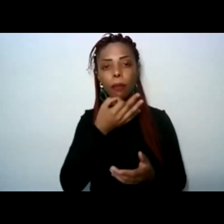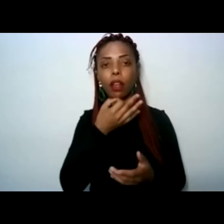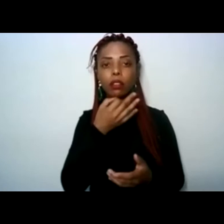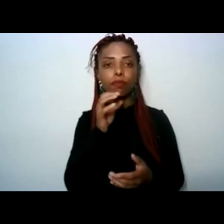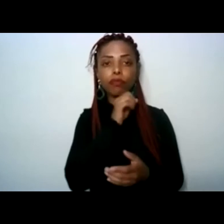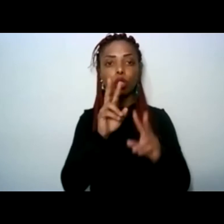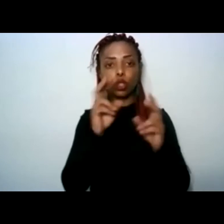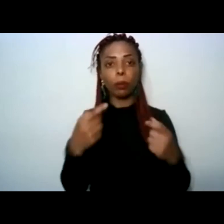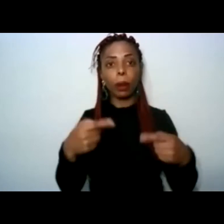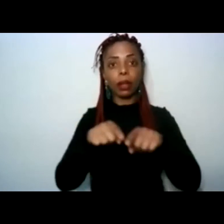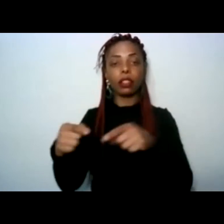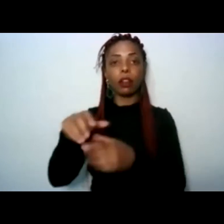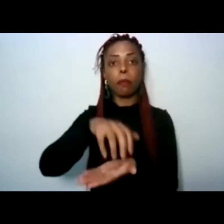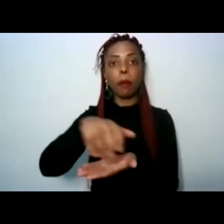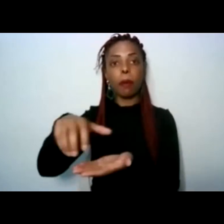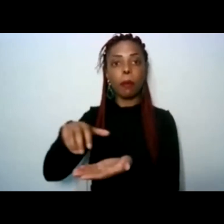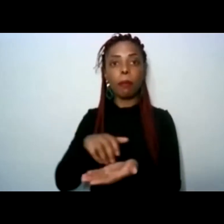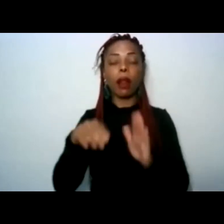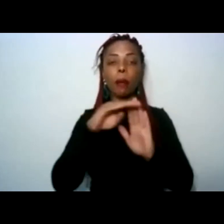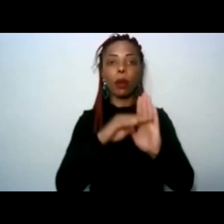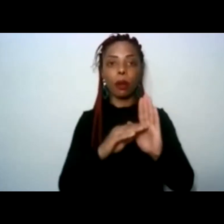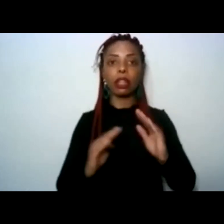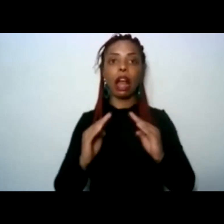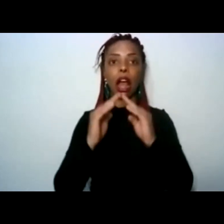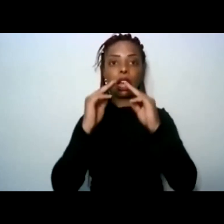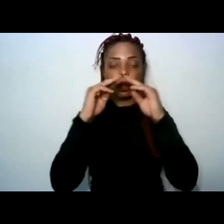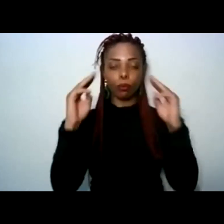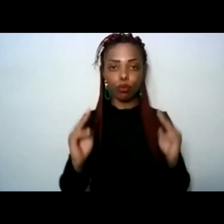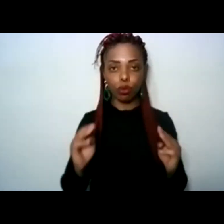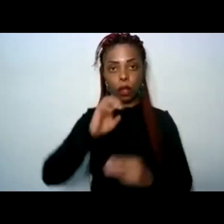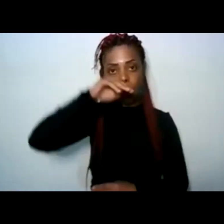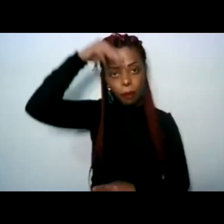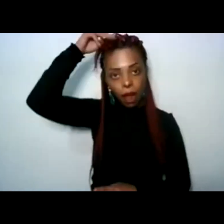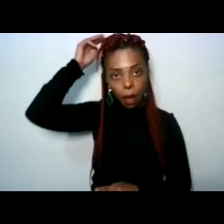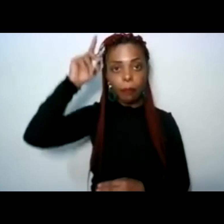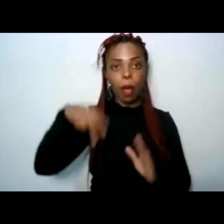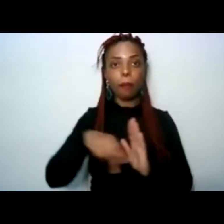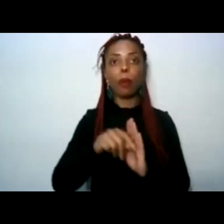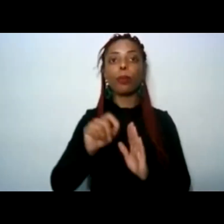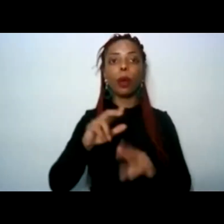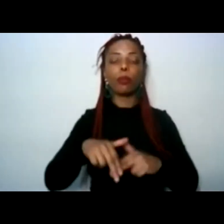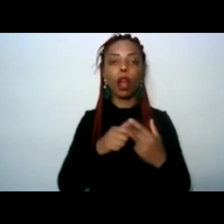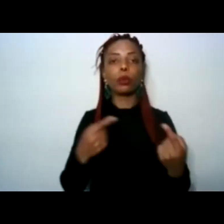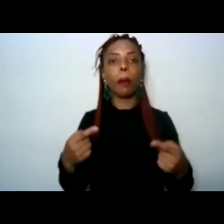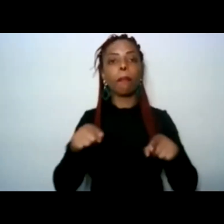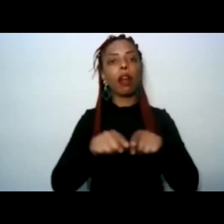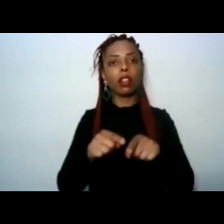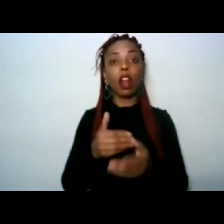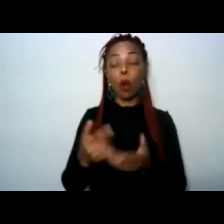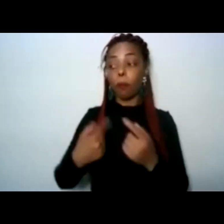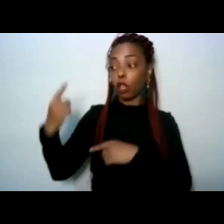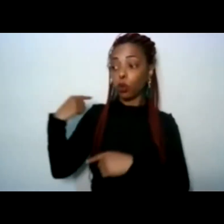programação da Casa Museu Emma Klabin faz parte de uma parceria que vem acontecendo desde 2013